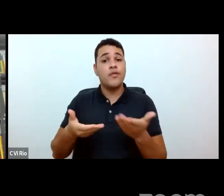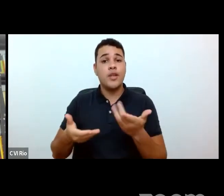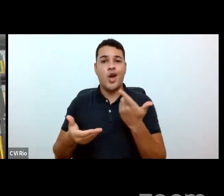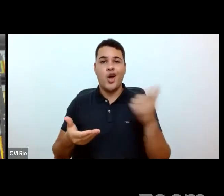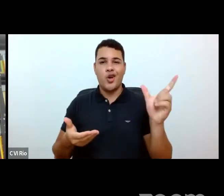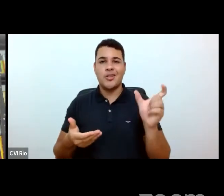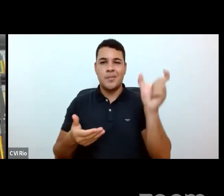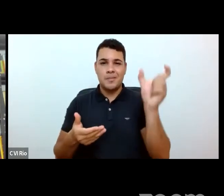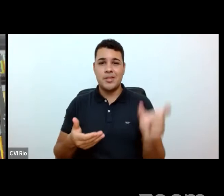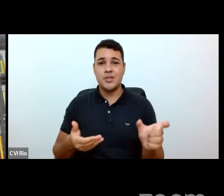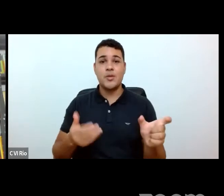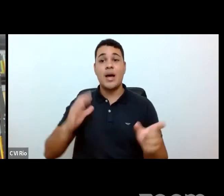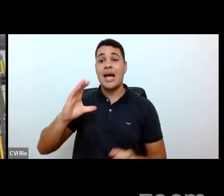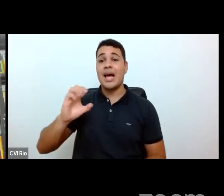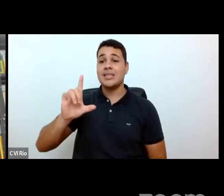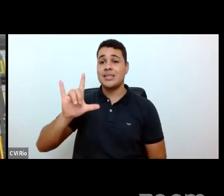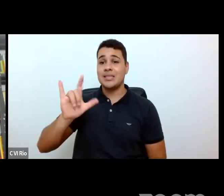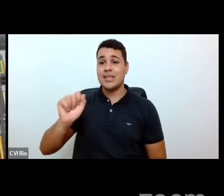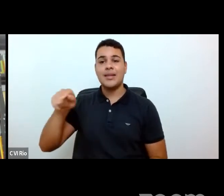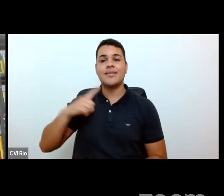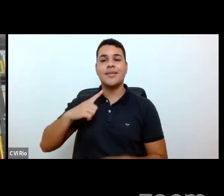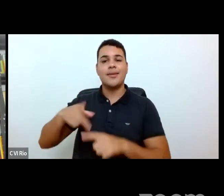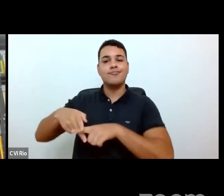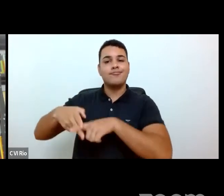a Célia faz a reconexão, né?